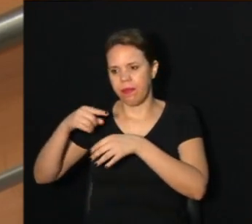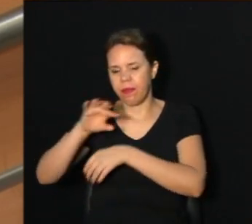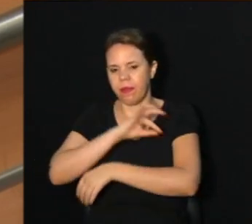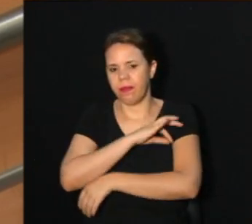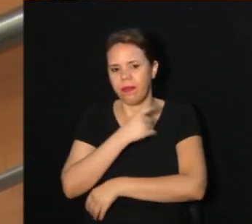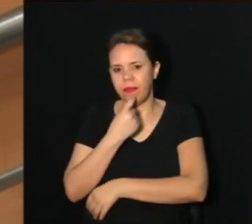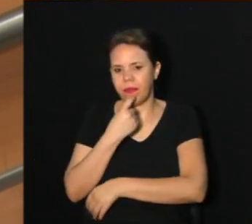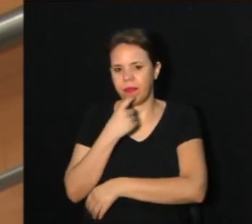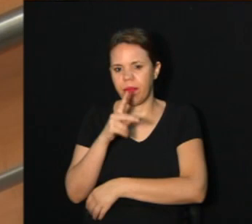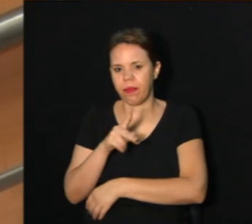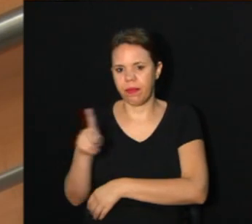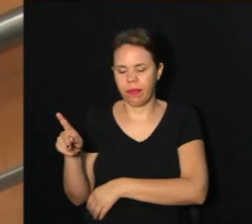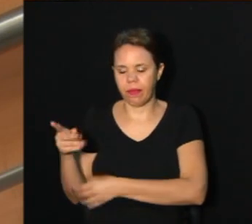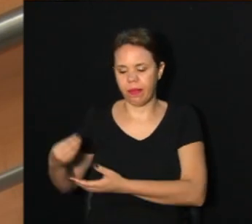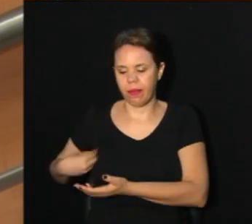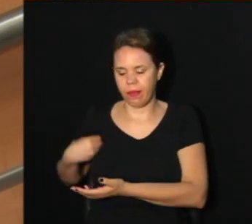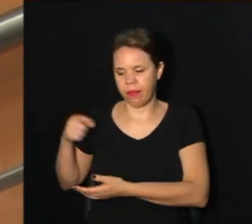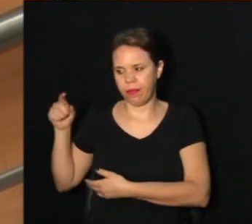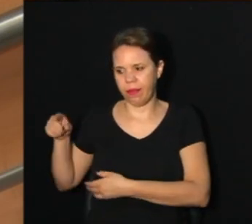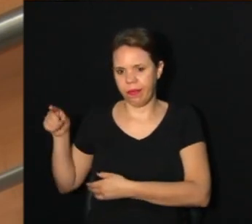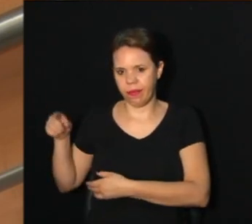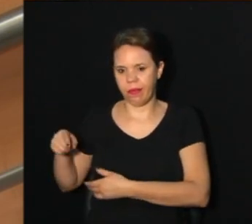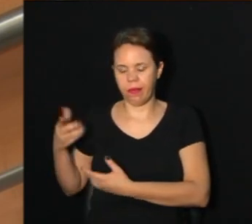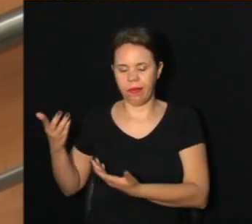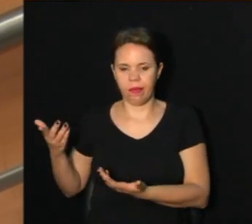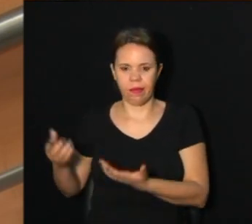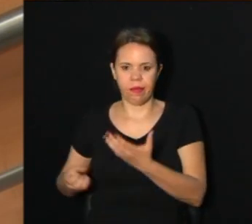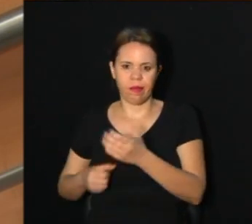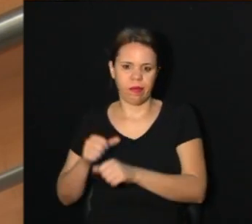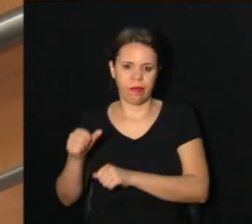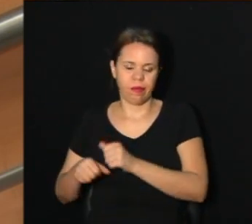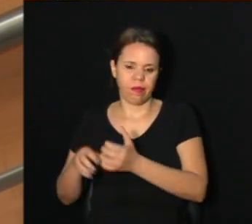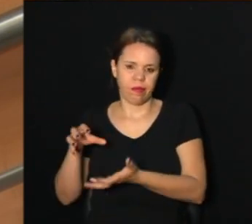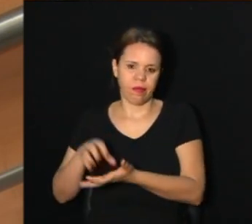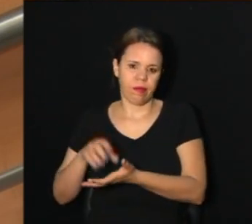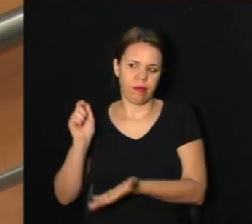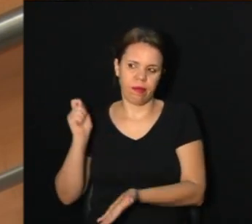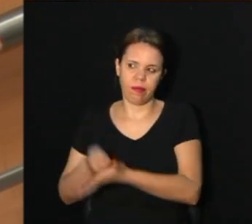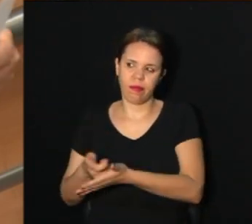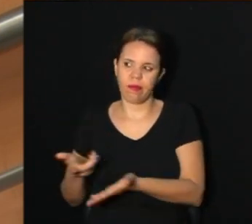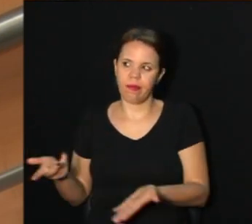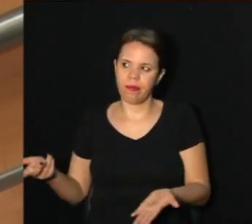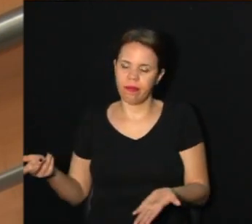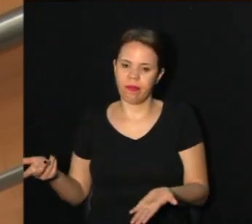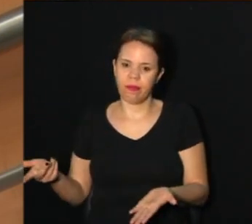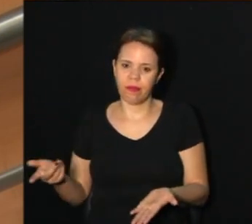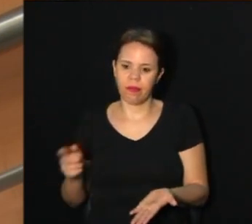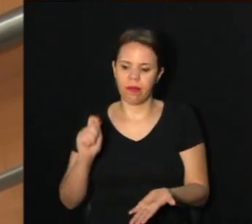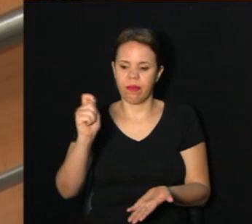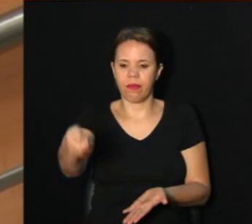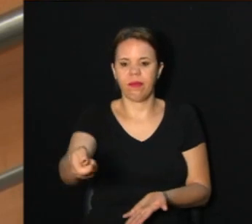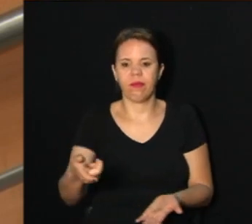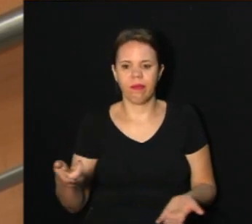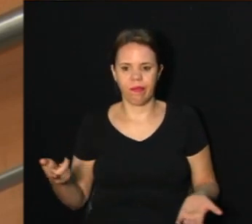cujo presidente aí está, se tornar um órgão pagador. Eles é que vão pagar.